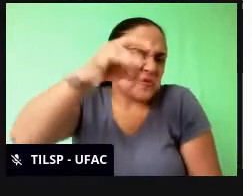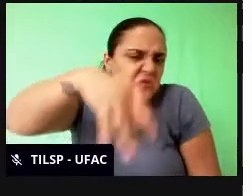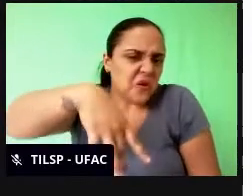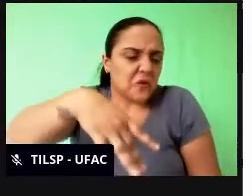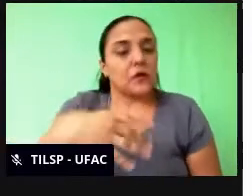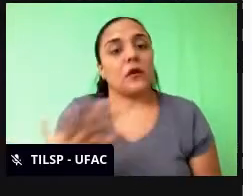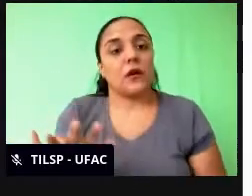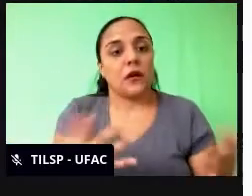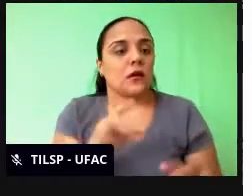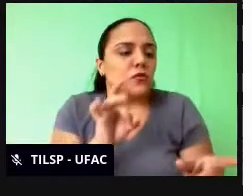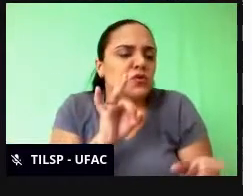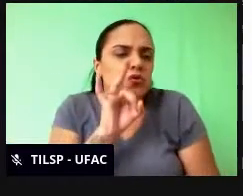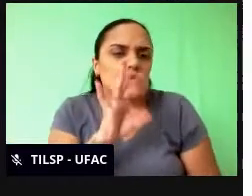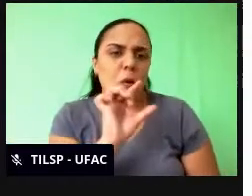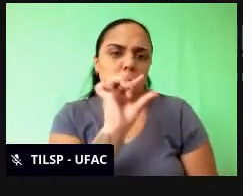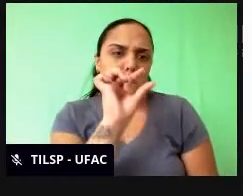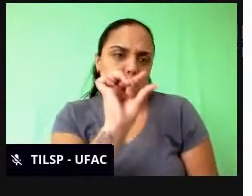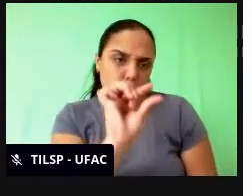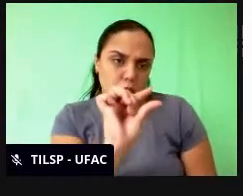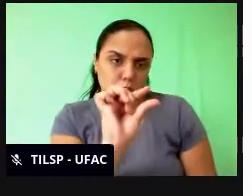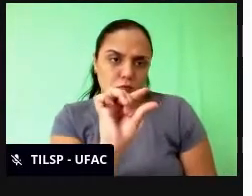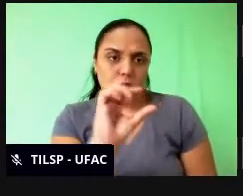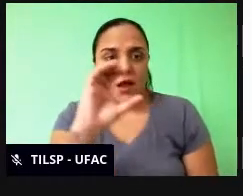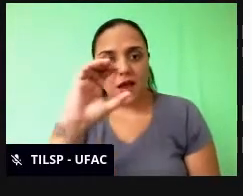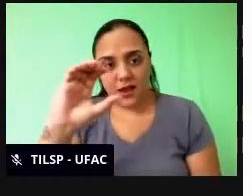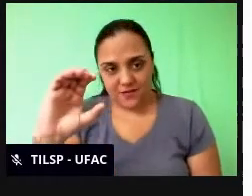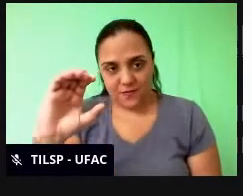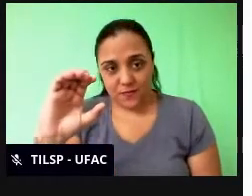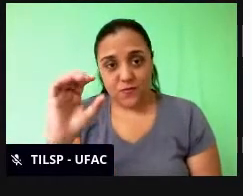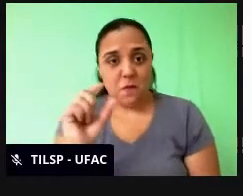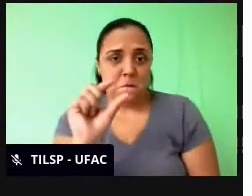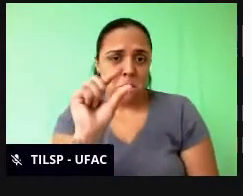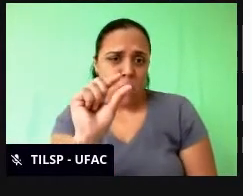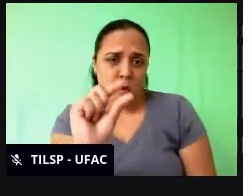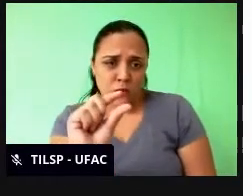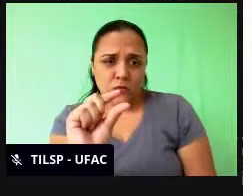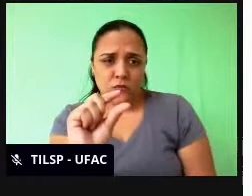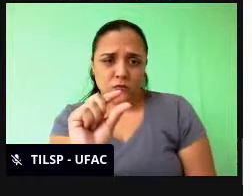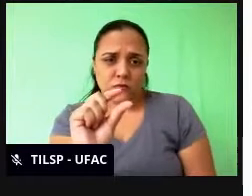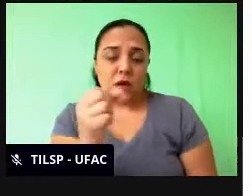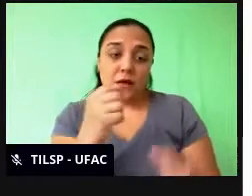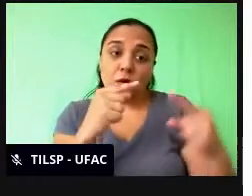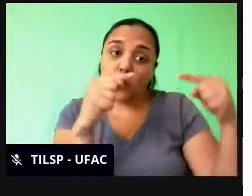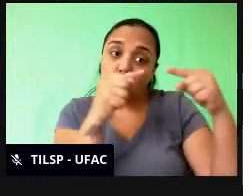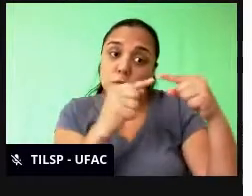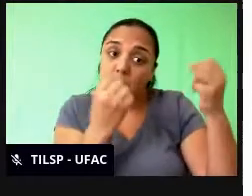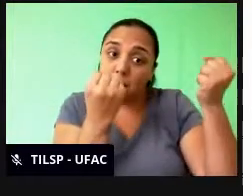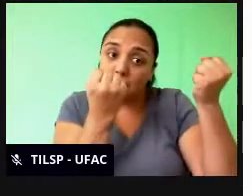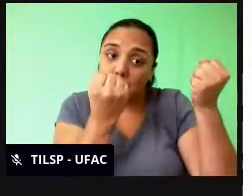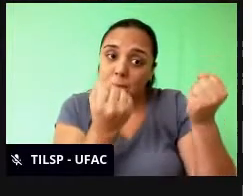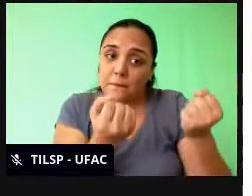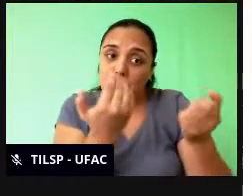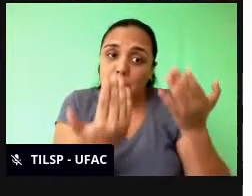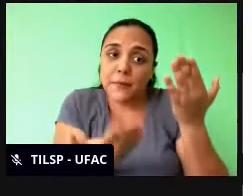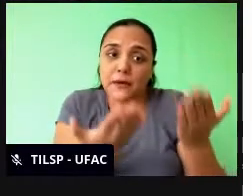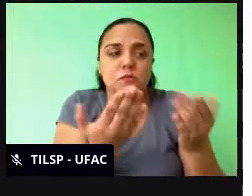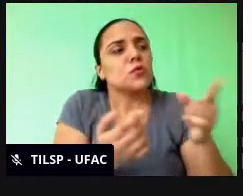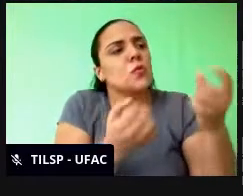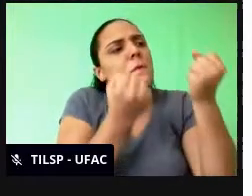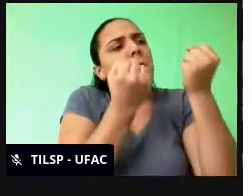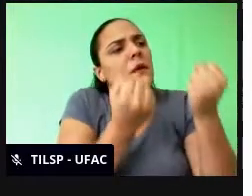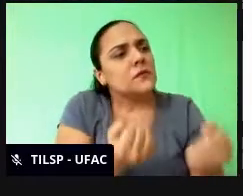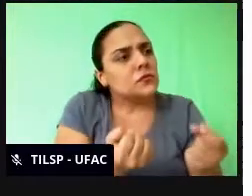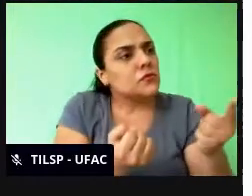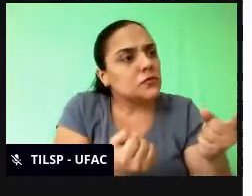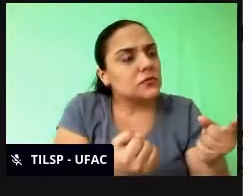recomendação diária de carboidratos para eles é de 3 a 5 gramas por quilo por dia. Ressalto que,